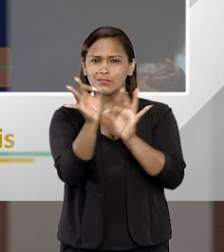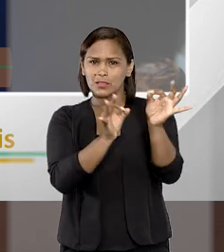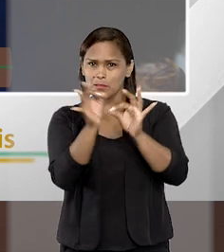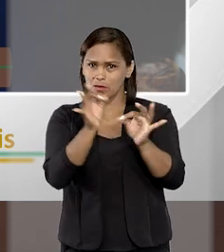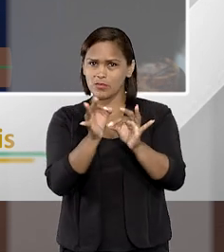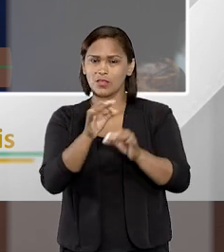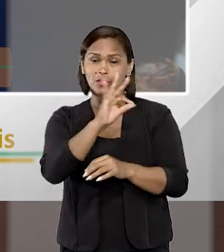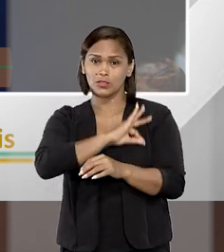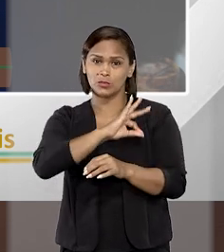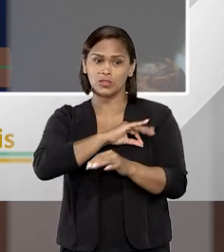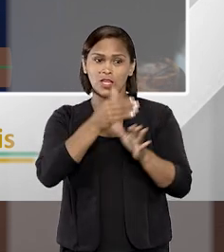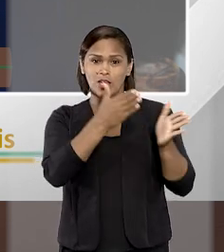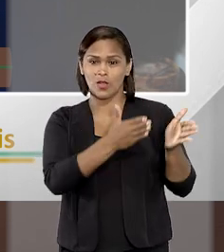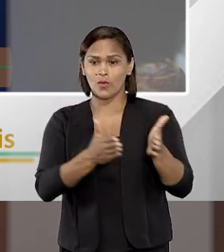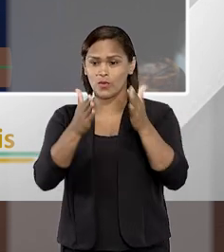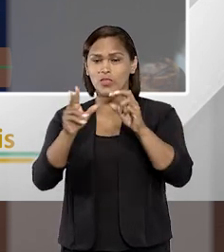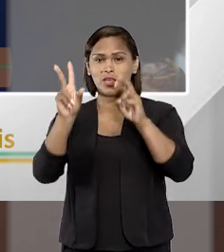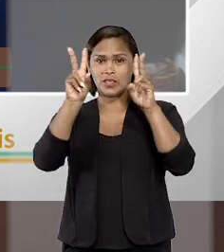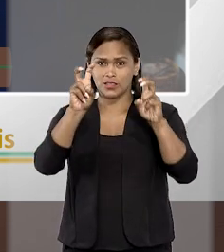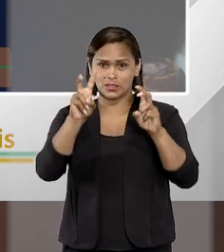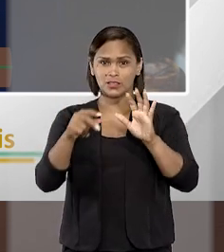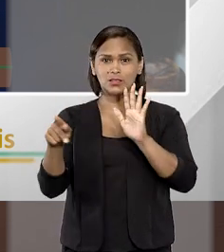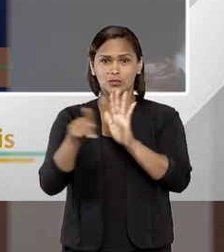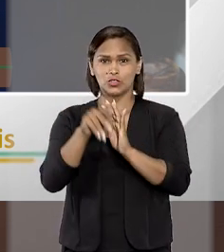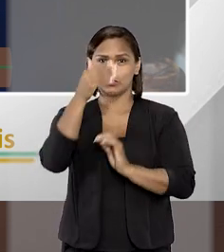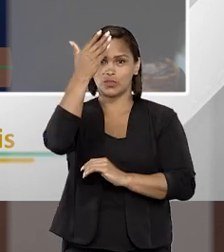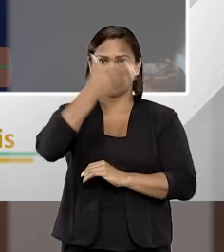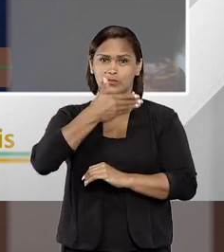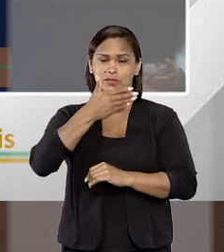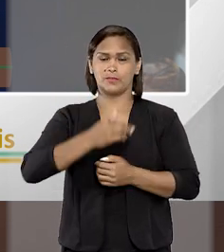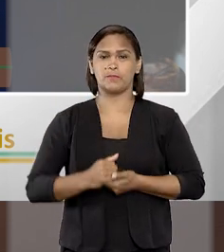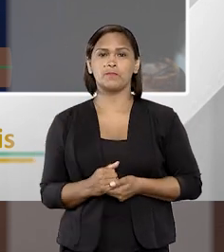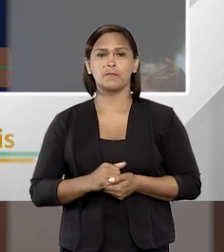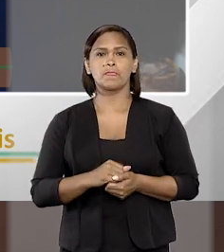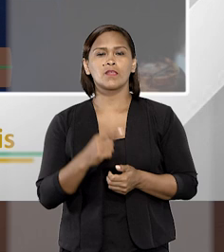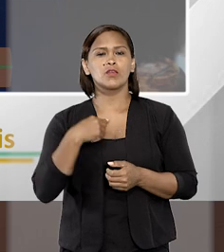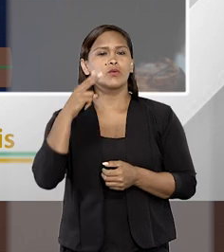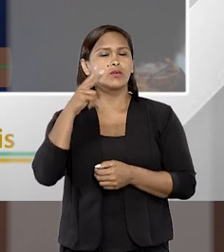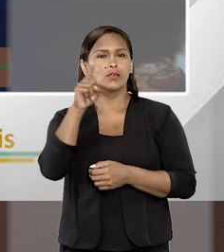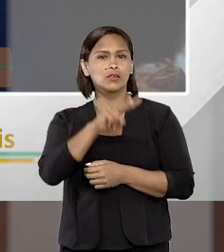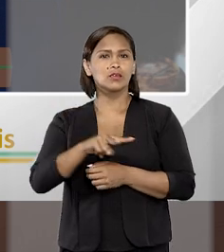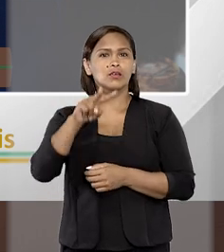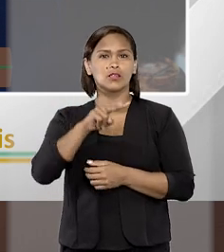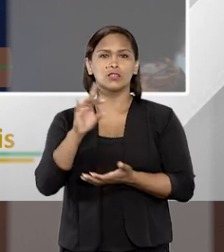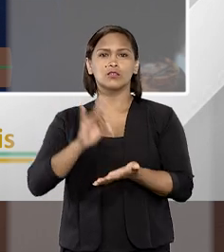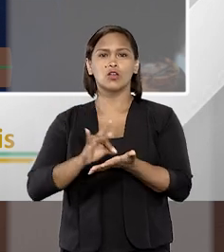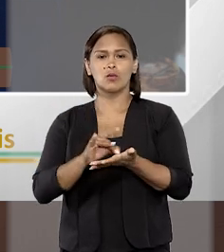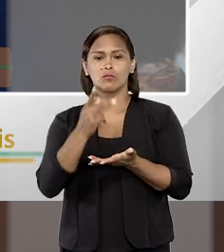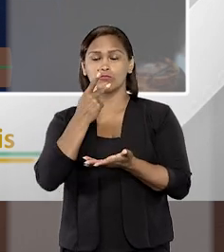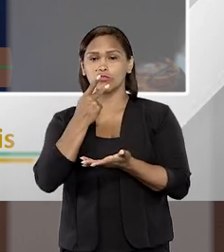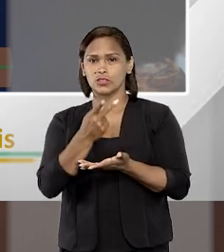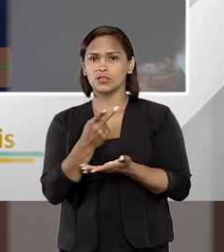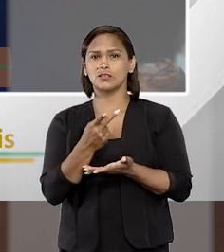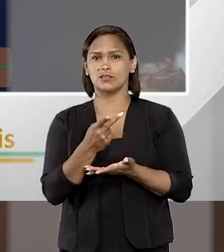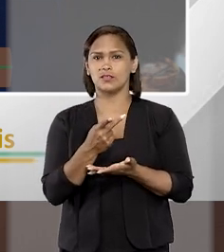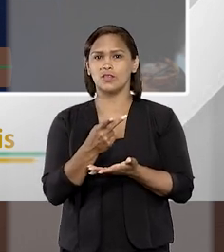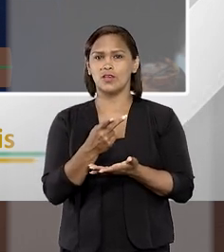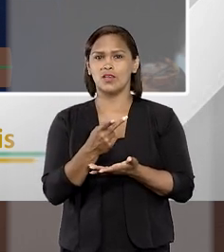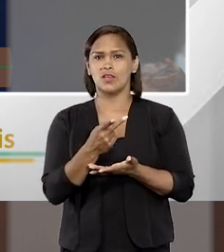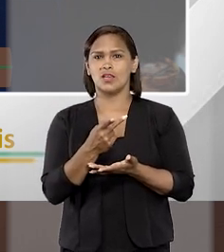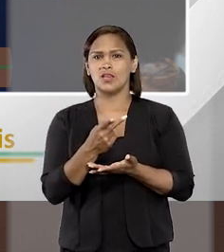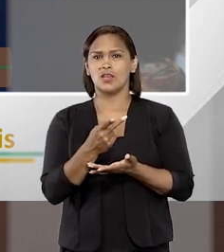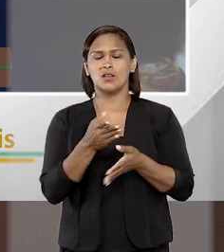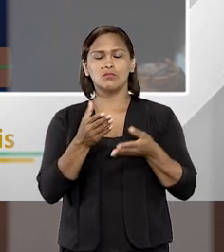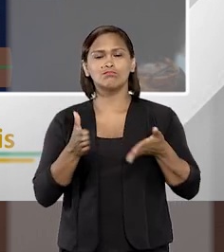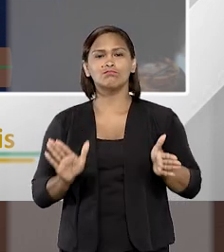de seus policiais Quanto a essa modalidade de prova e o que nós temos muitas vezes como você colocou é uma